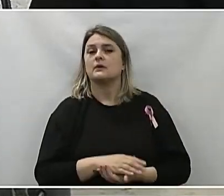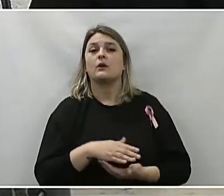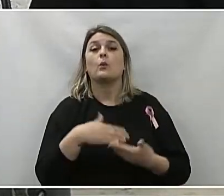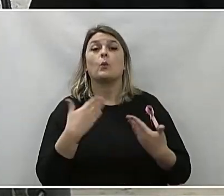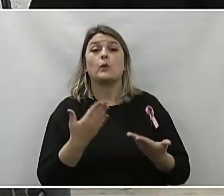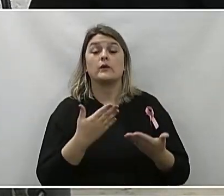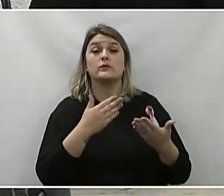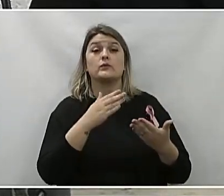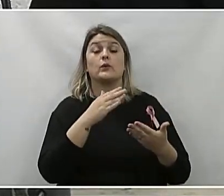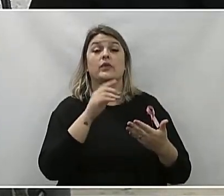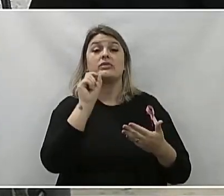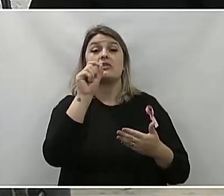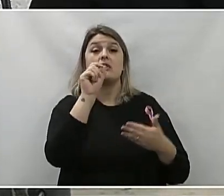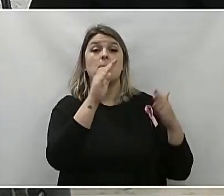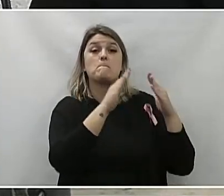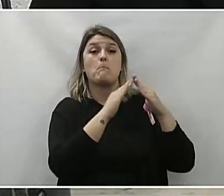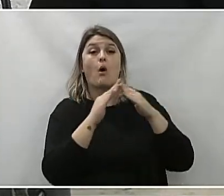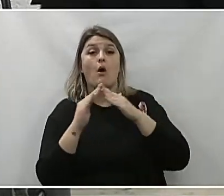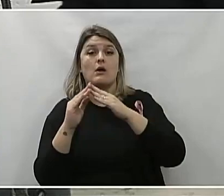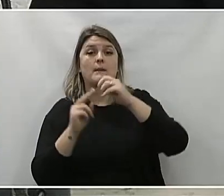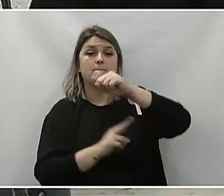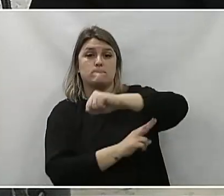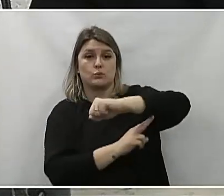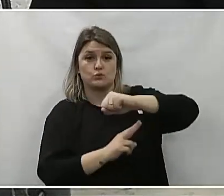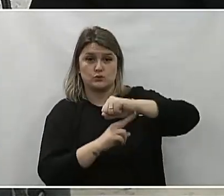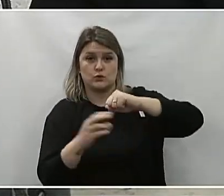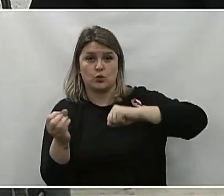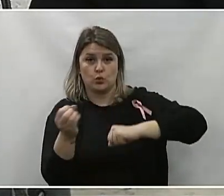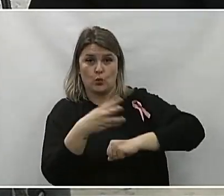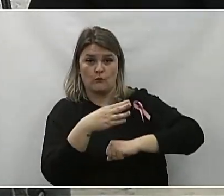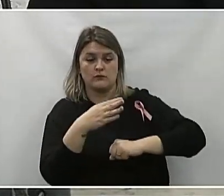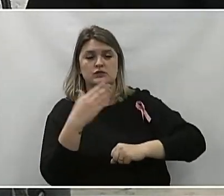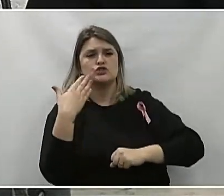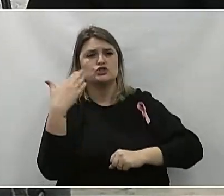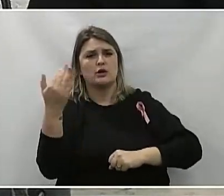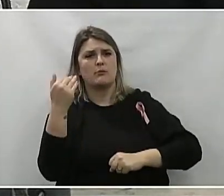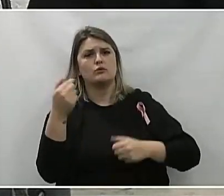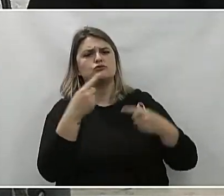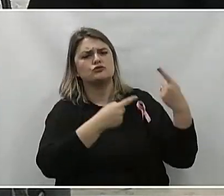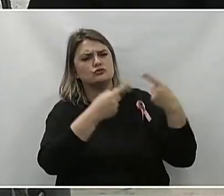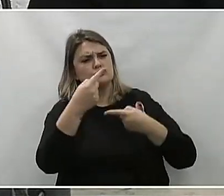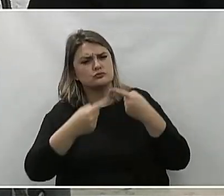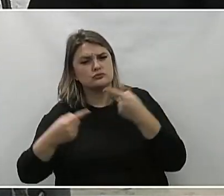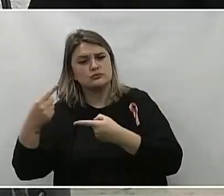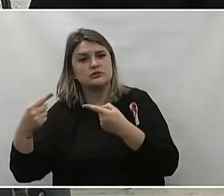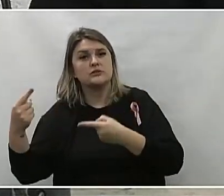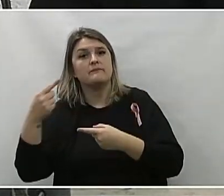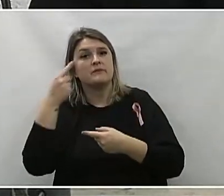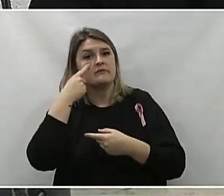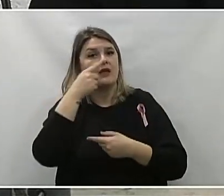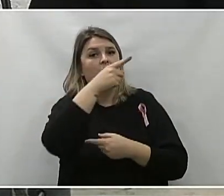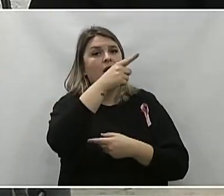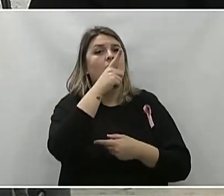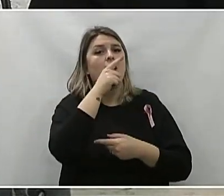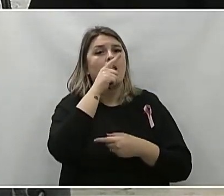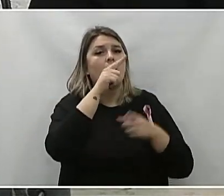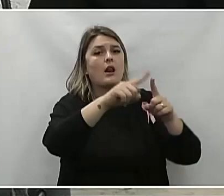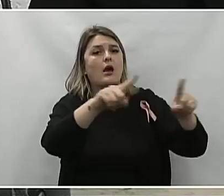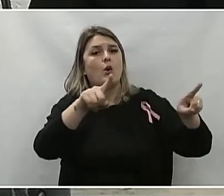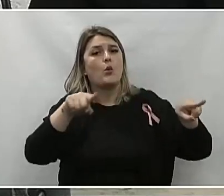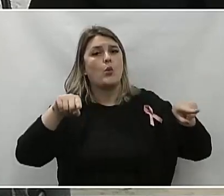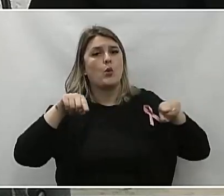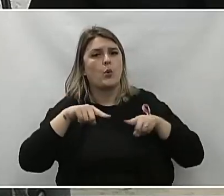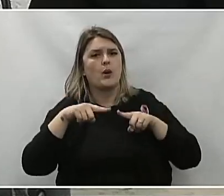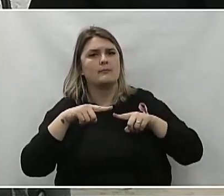os moradores do bairro Ponte Nova me chamaram para juntos discutimos a questão da lagoa que fica